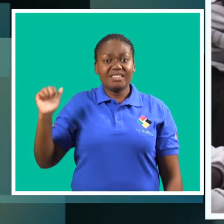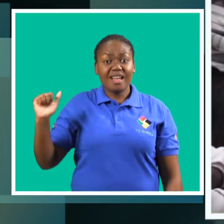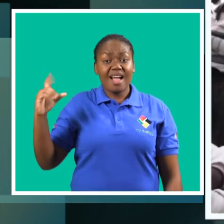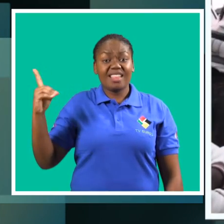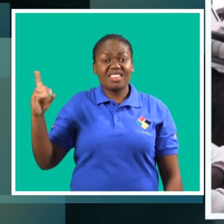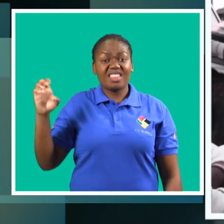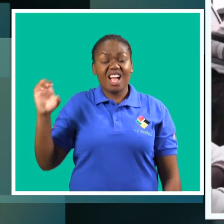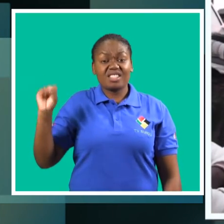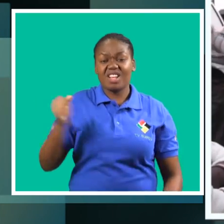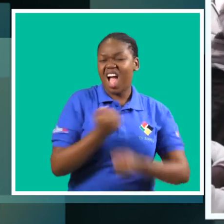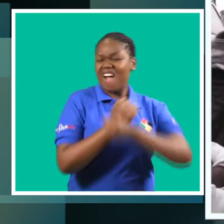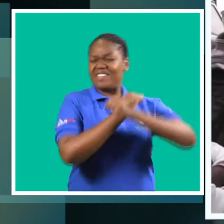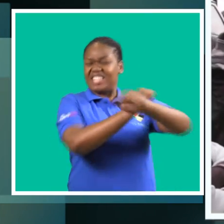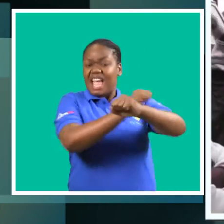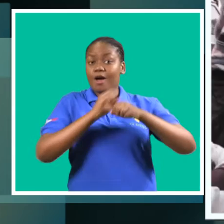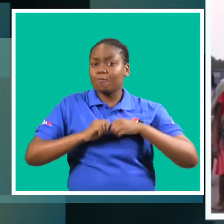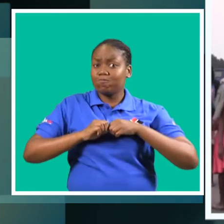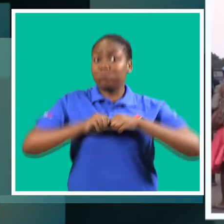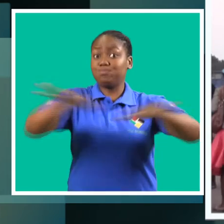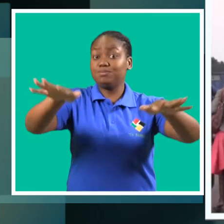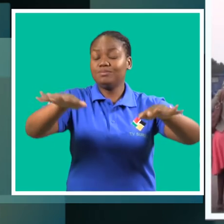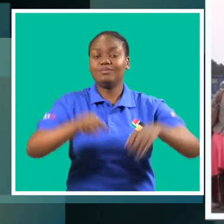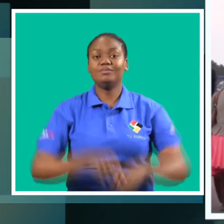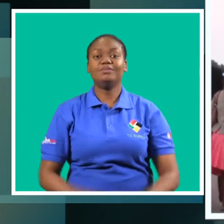tenham tornado pública a sua proibição.